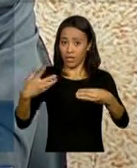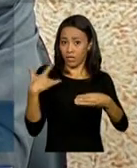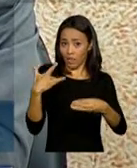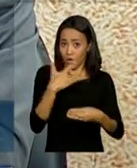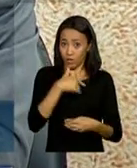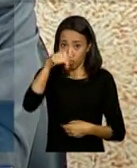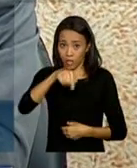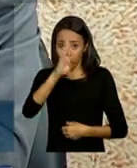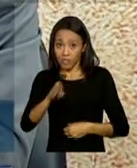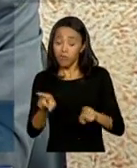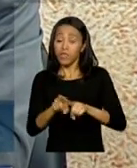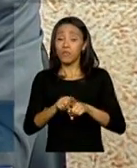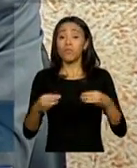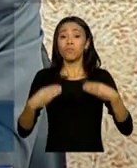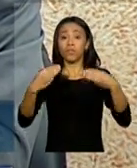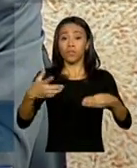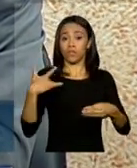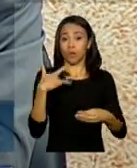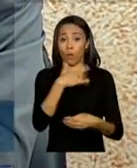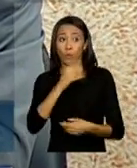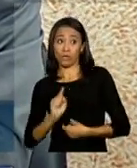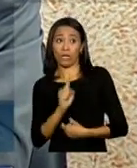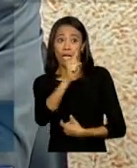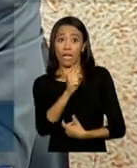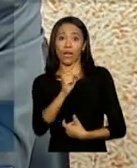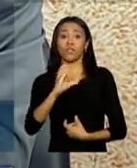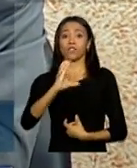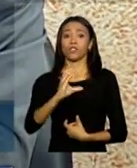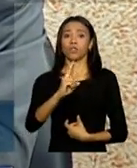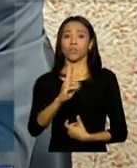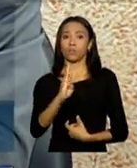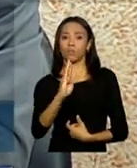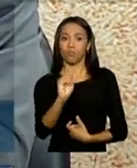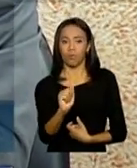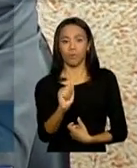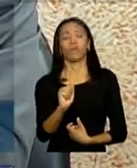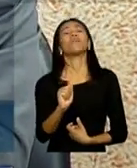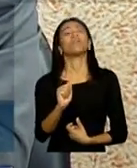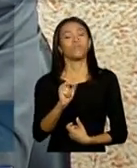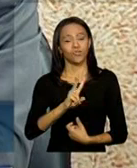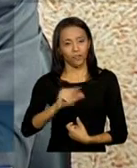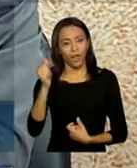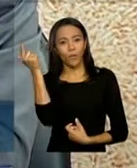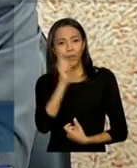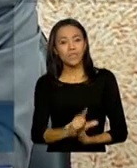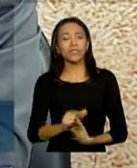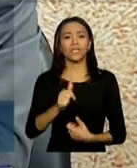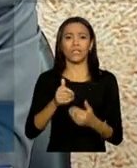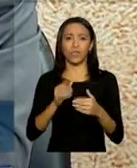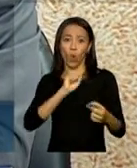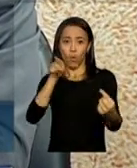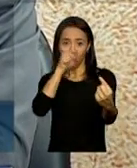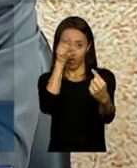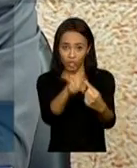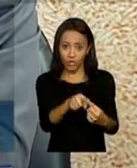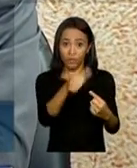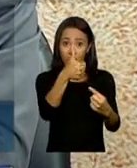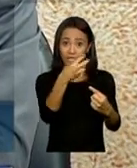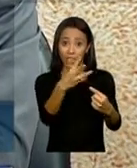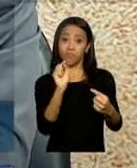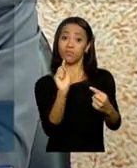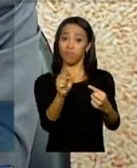pan-americana de saúde primeiro porque nós vamos atingir em si a meta de 13.000 médicos até o final de Março começo de